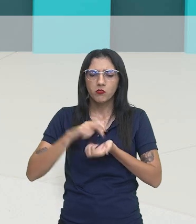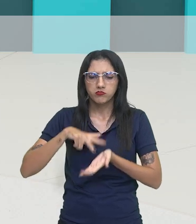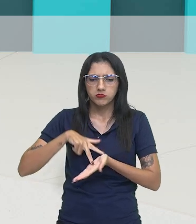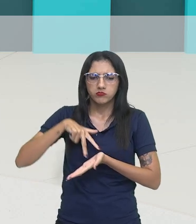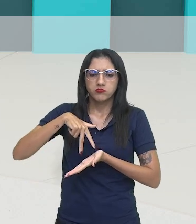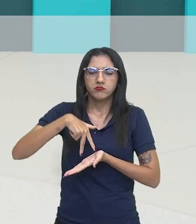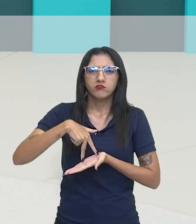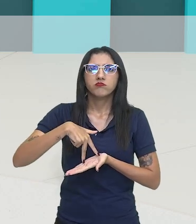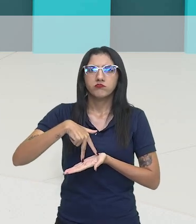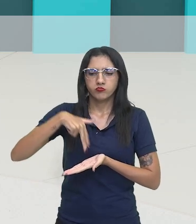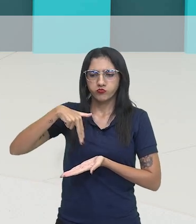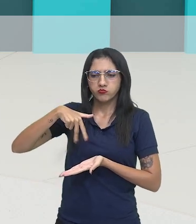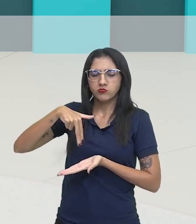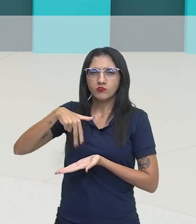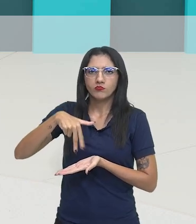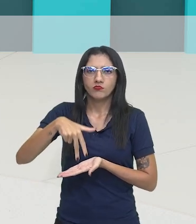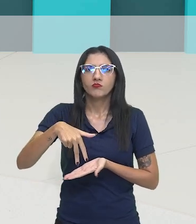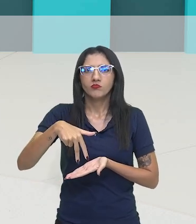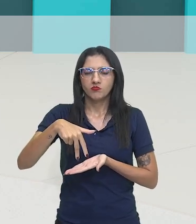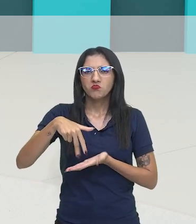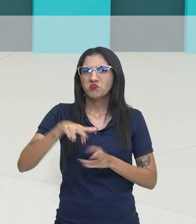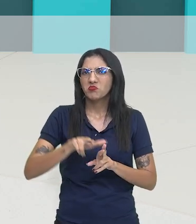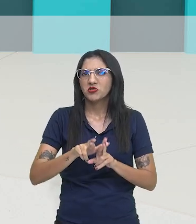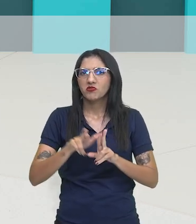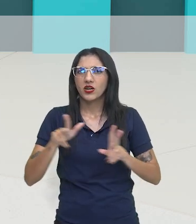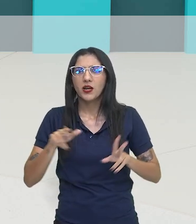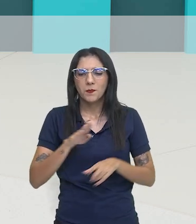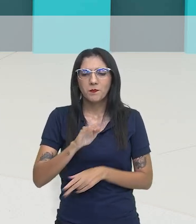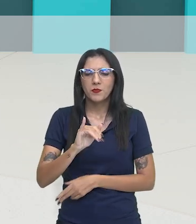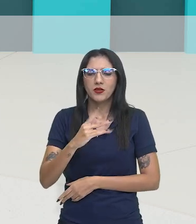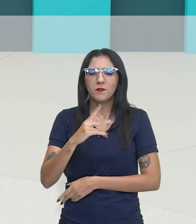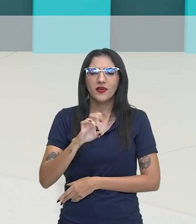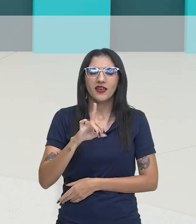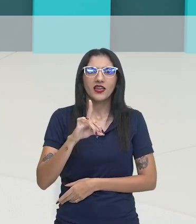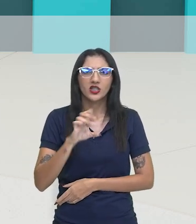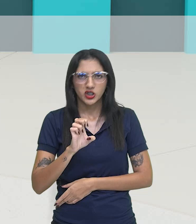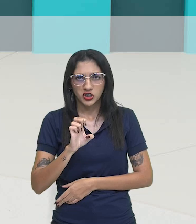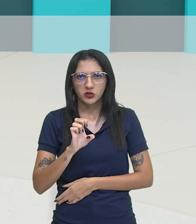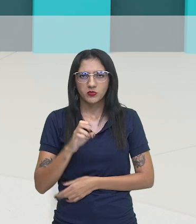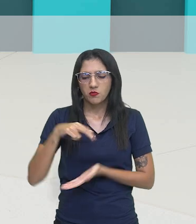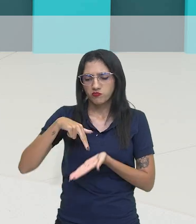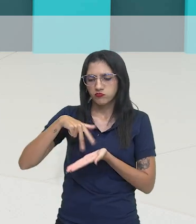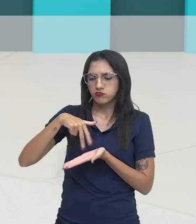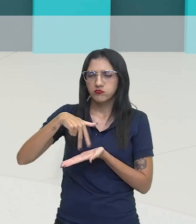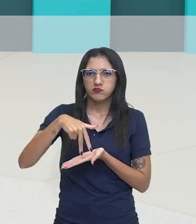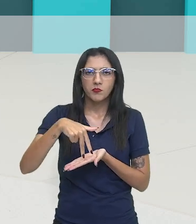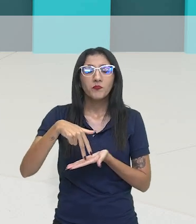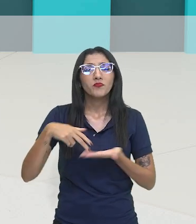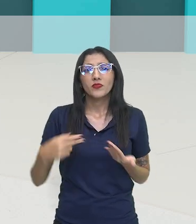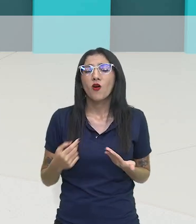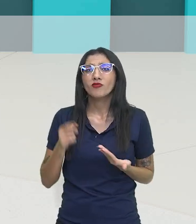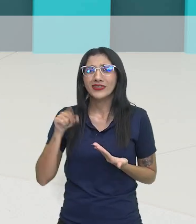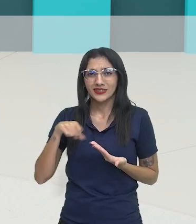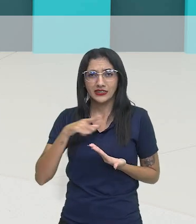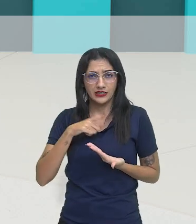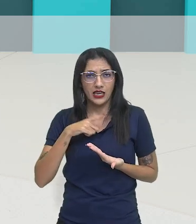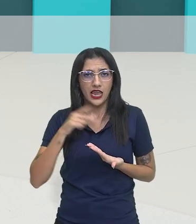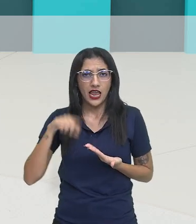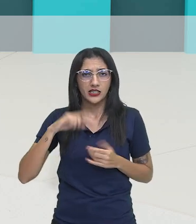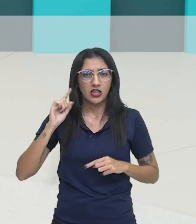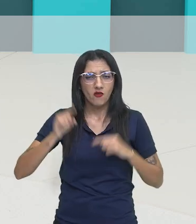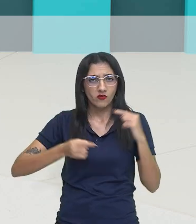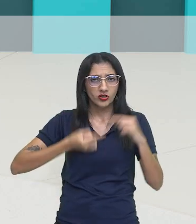sobre as duas patas, um ser bípede. E uma vez que há